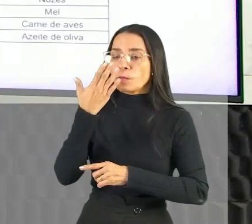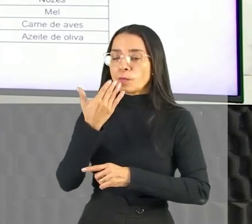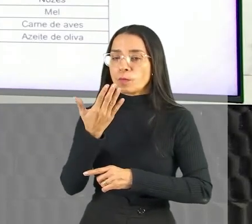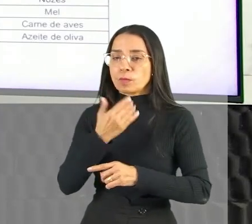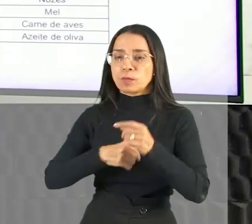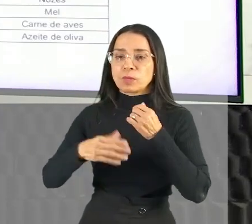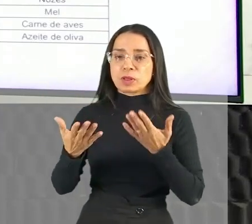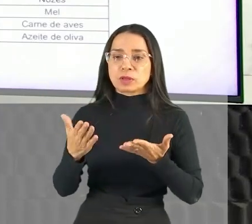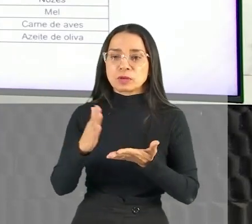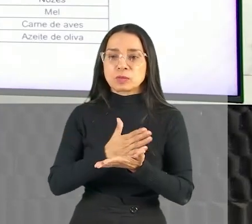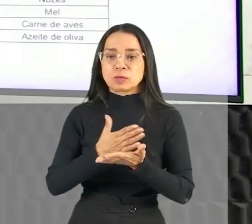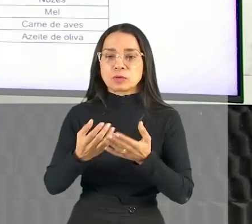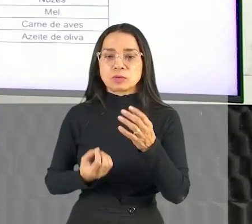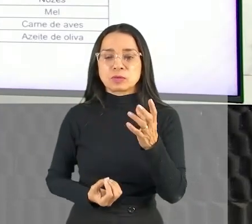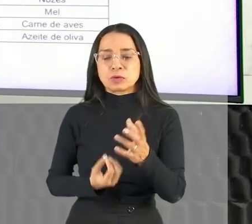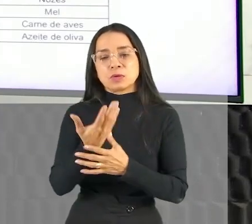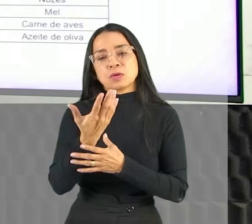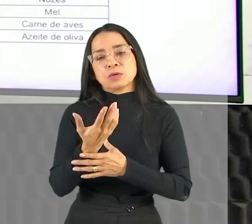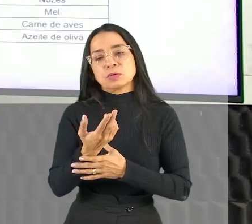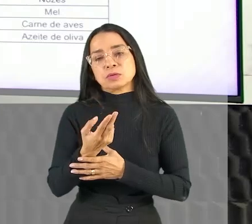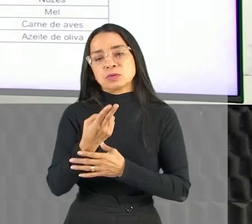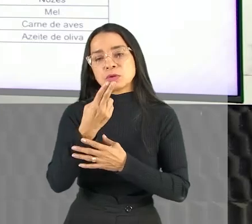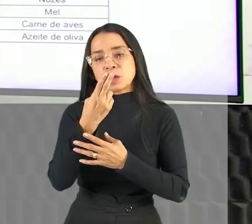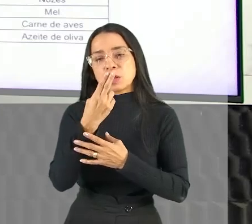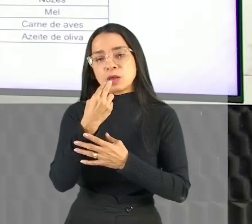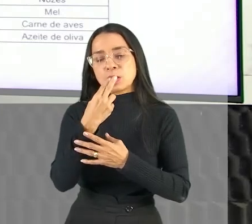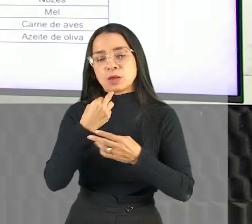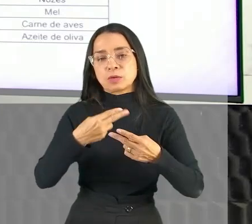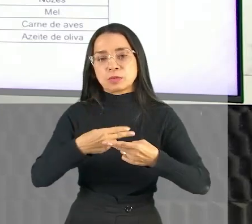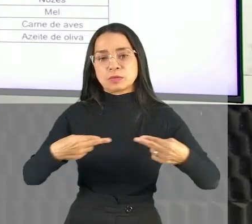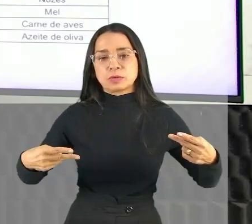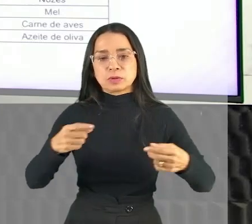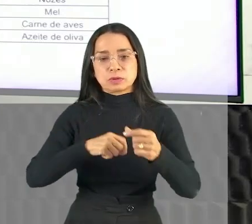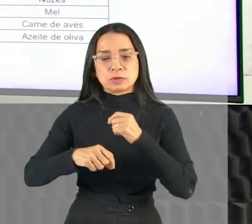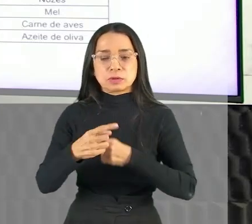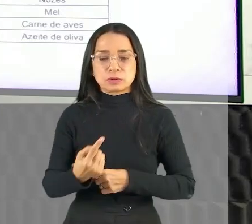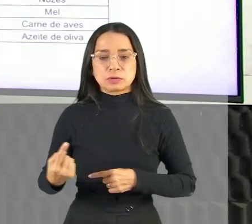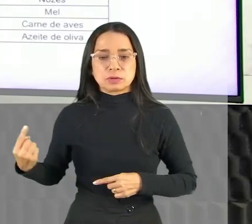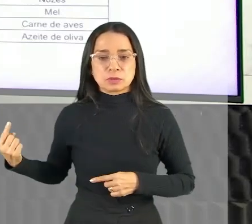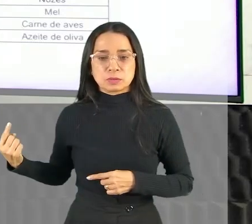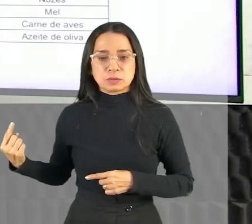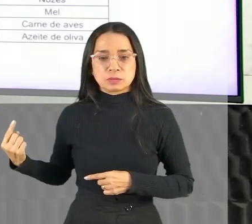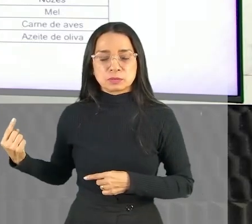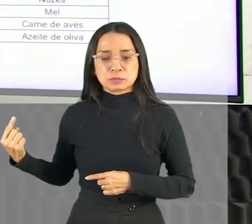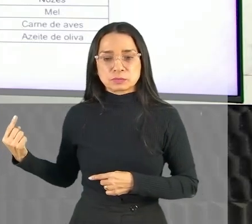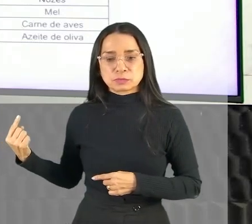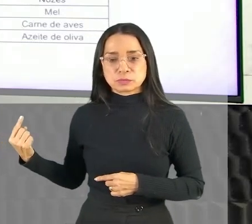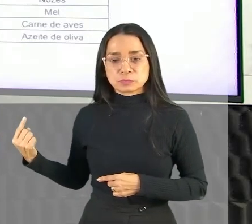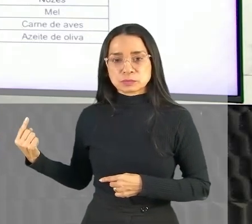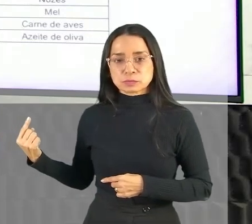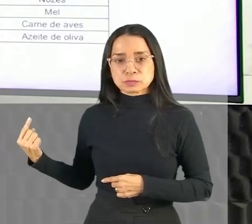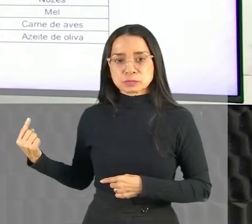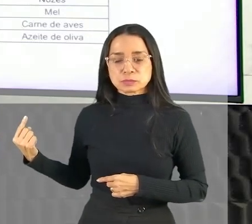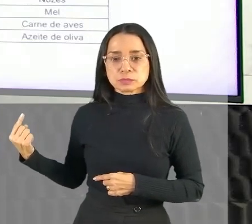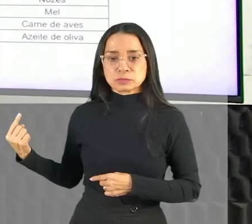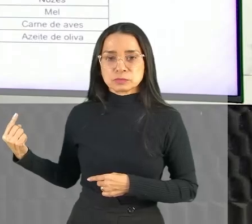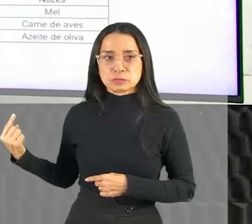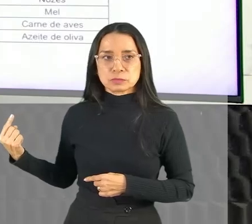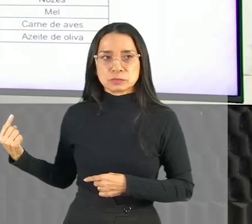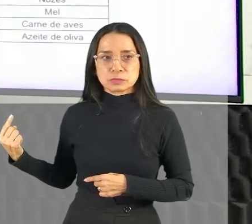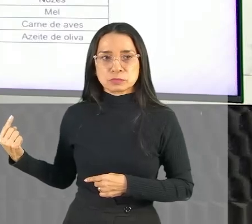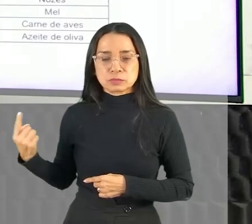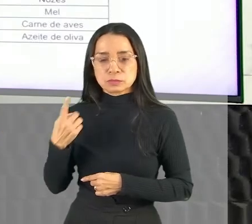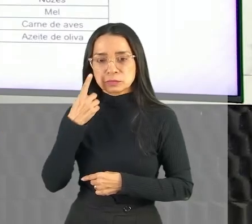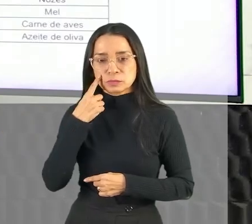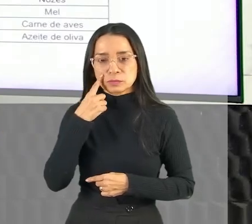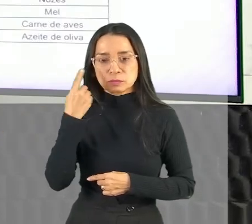Então, supostas fontes de nutrientes de 5 dietas distribuídas nesse quadro aqui, dietas de 1 a 5.